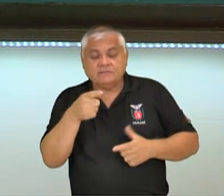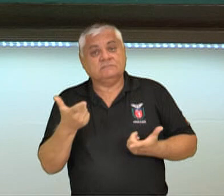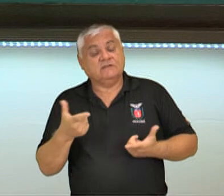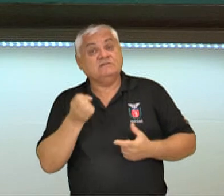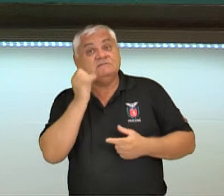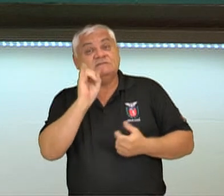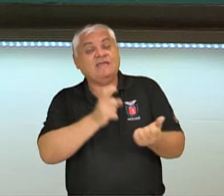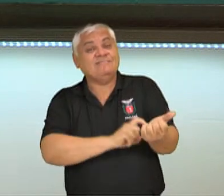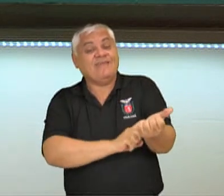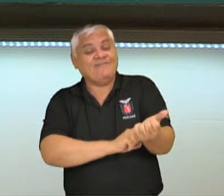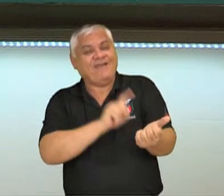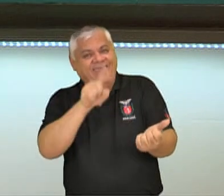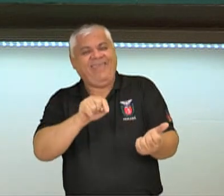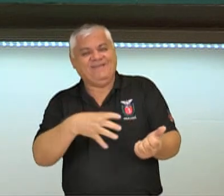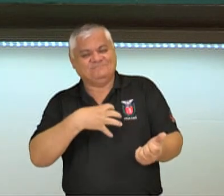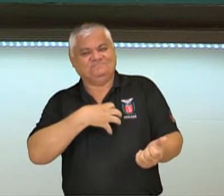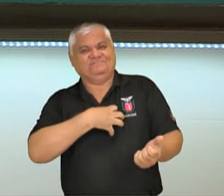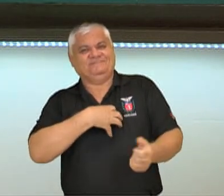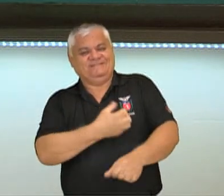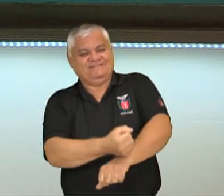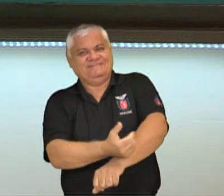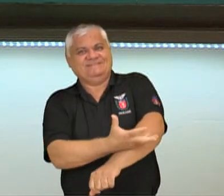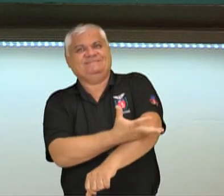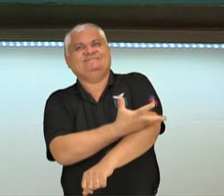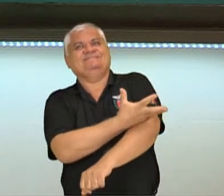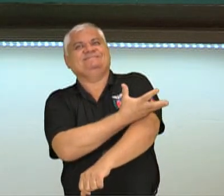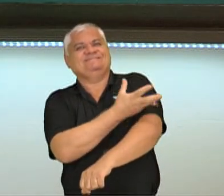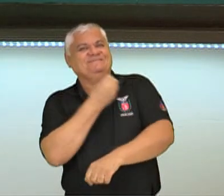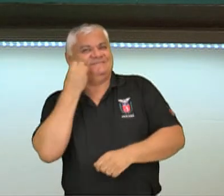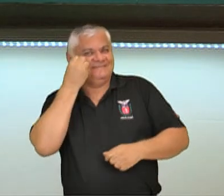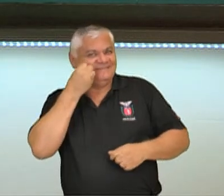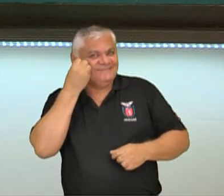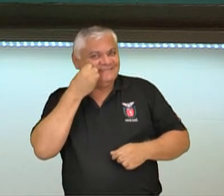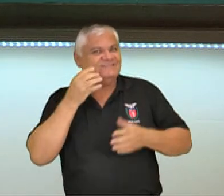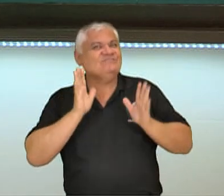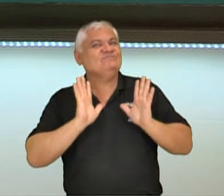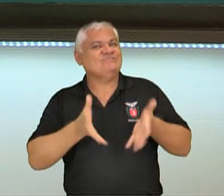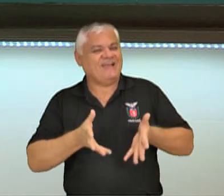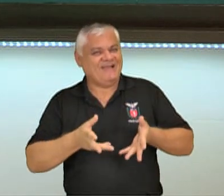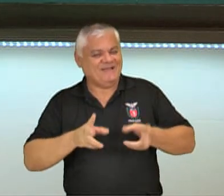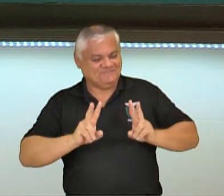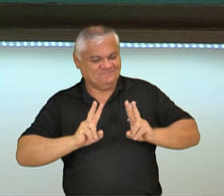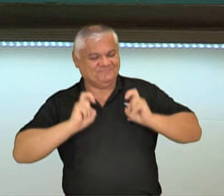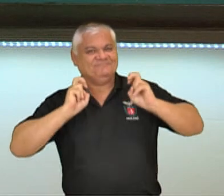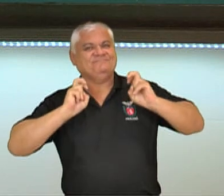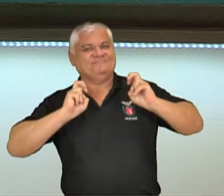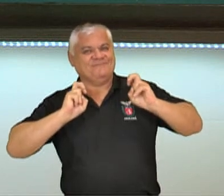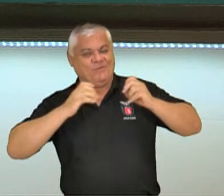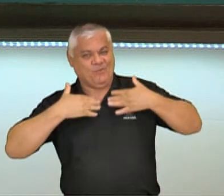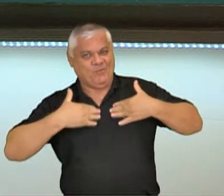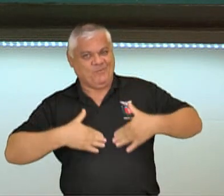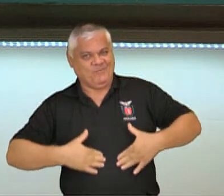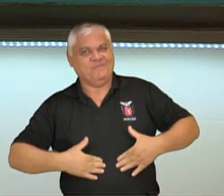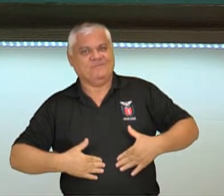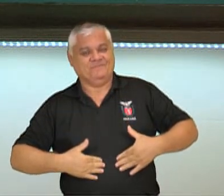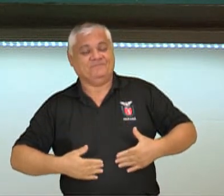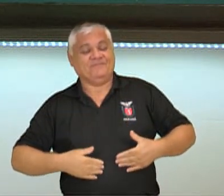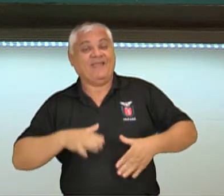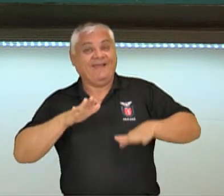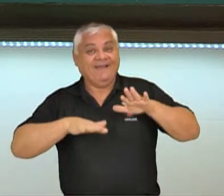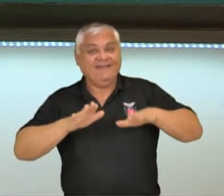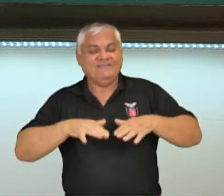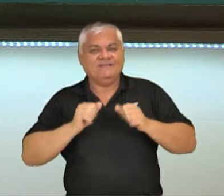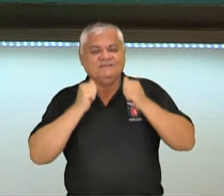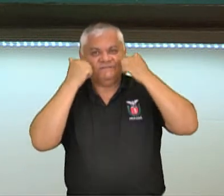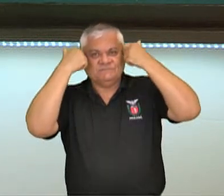nervoso, você já sentiu um pouquinho aí, já teve uma experiência de como as emoções afetam o nosso corpo. Talvez tenha